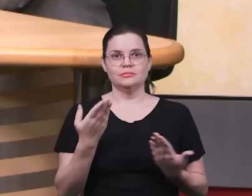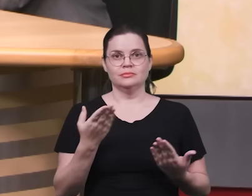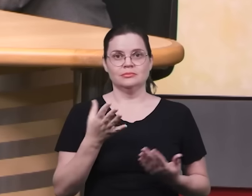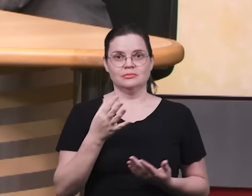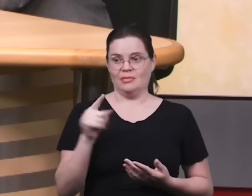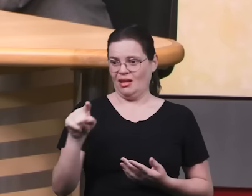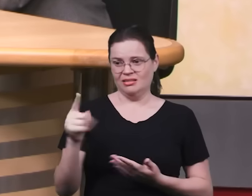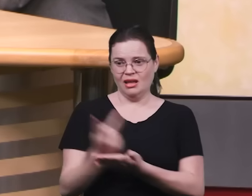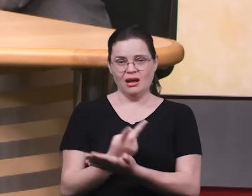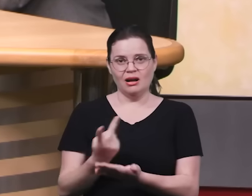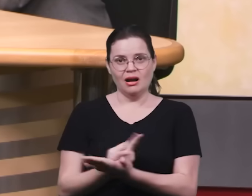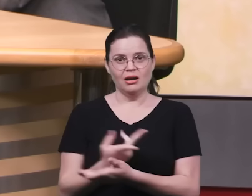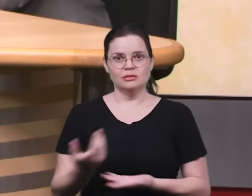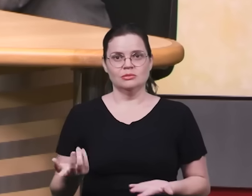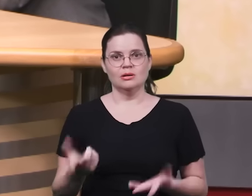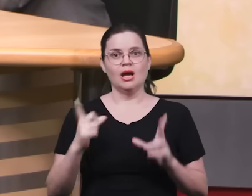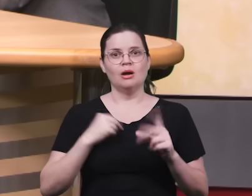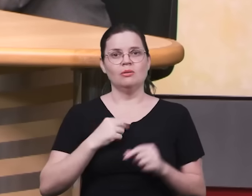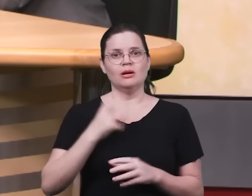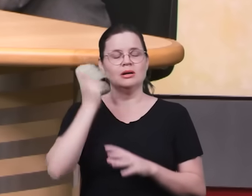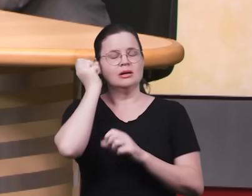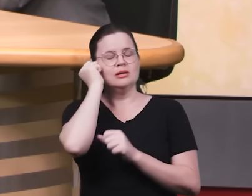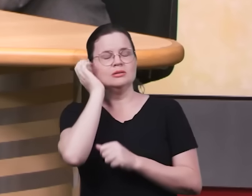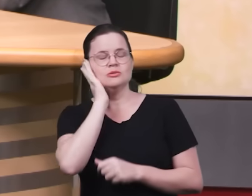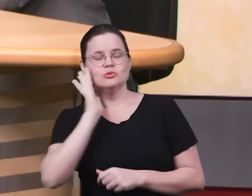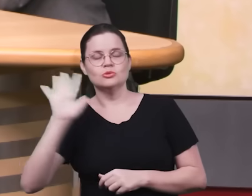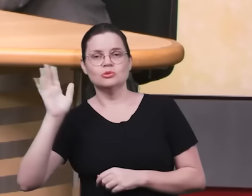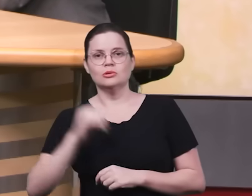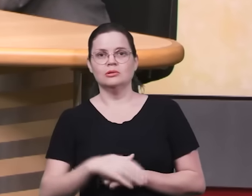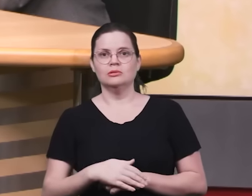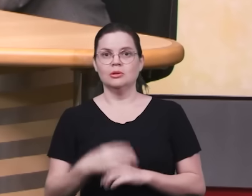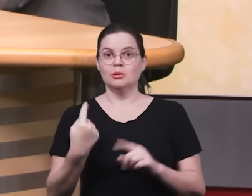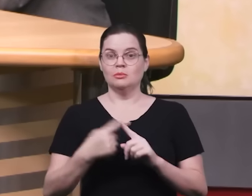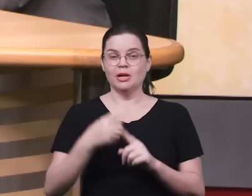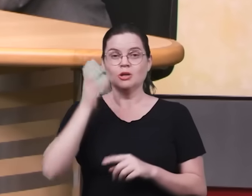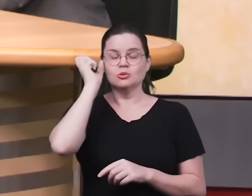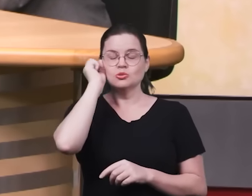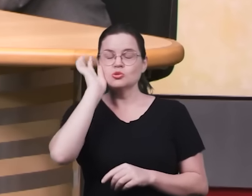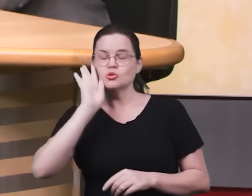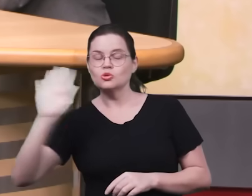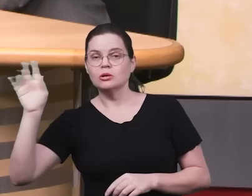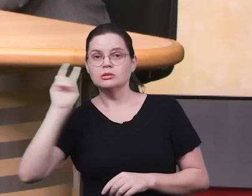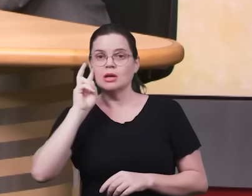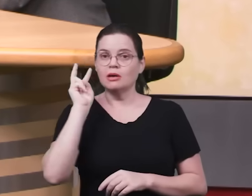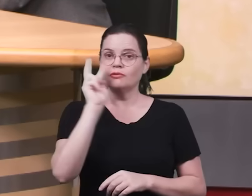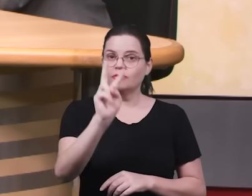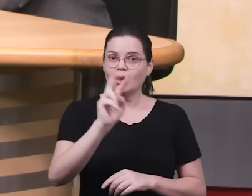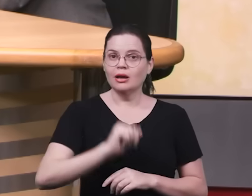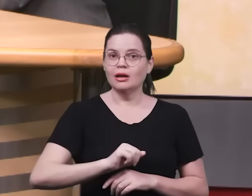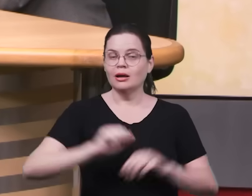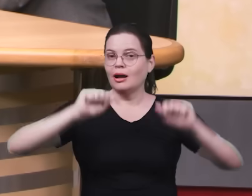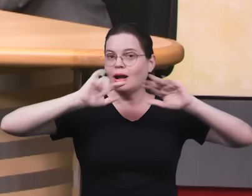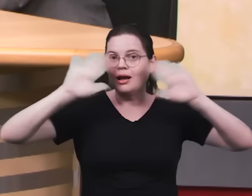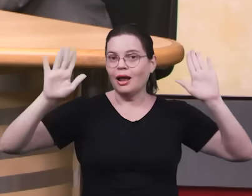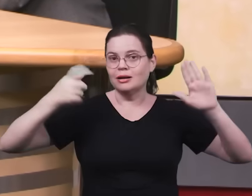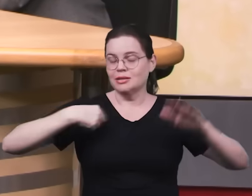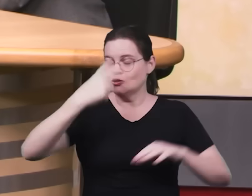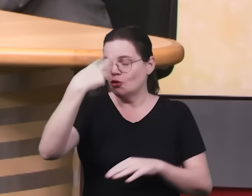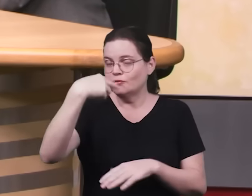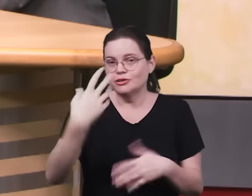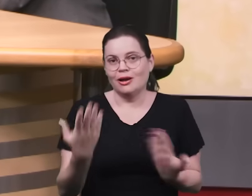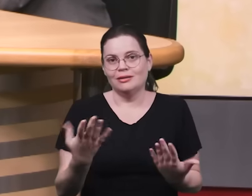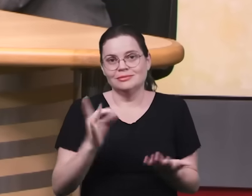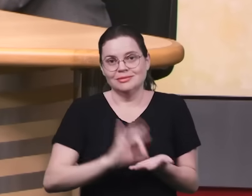ele está errado são os sonhos. Porque o sonho, você vê claramente o sonho se você está dormindo de olhos fechados. Não é